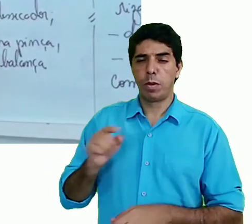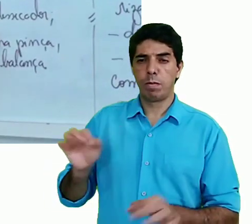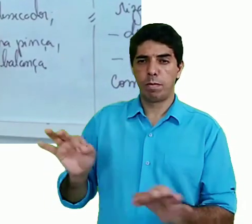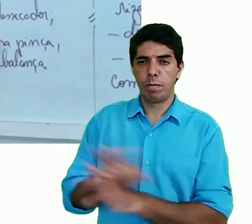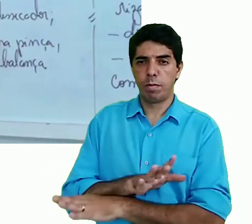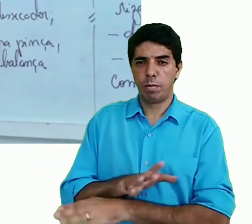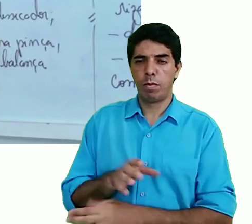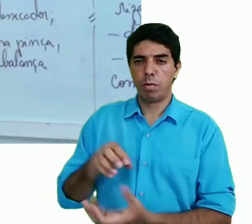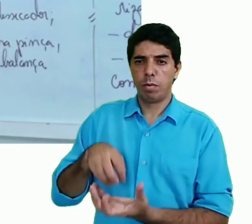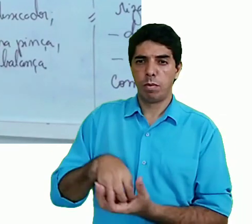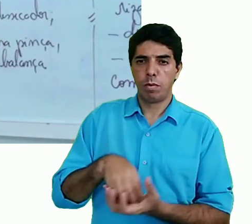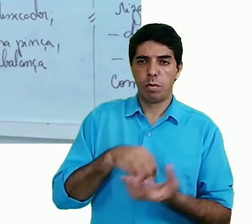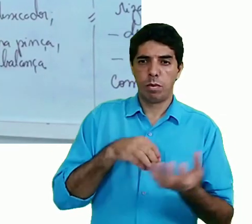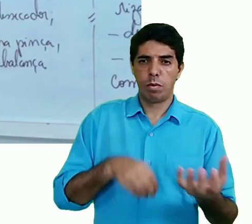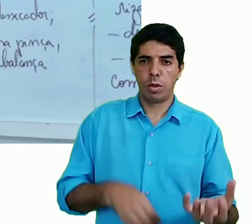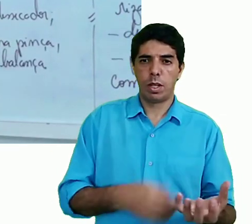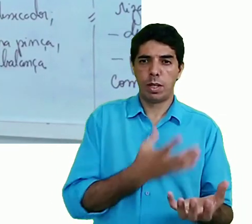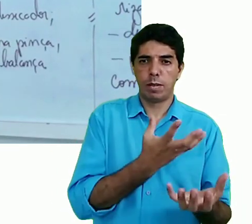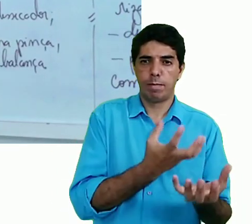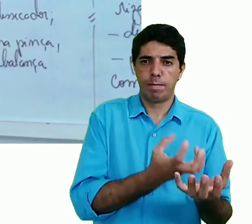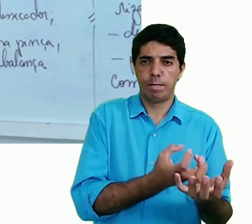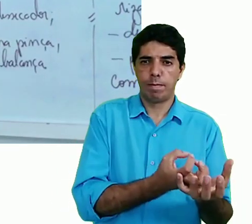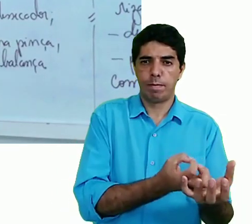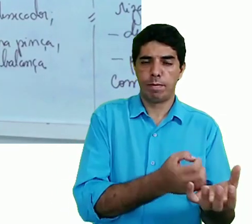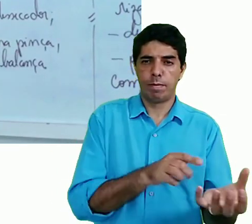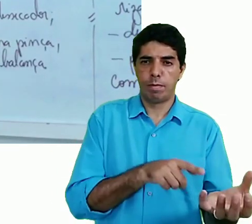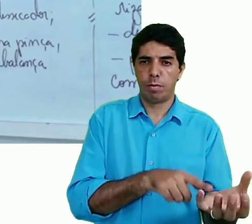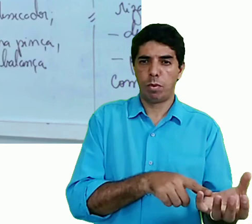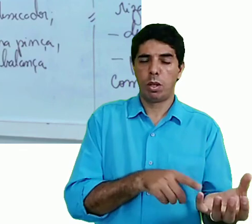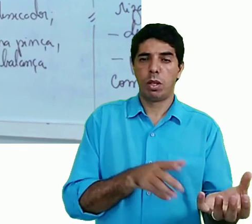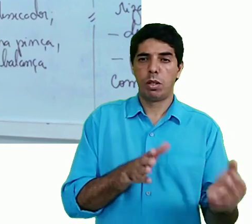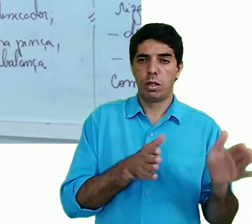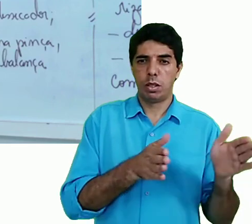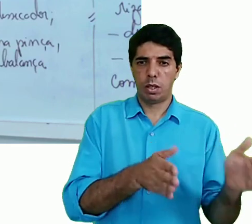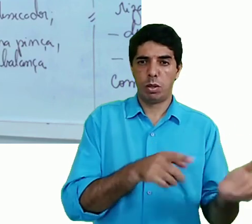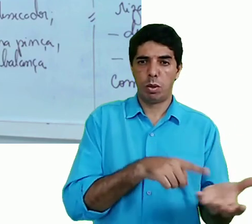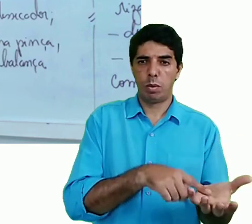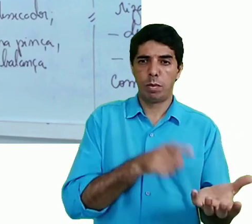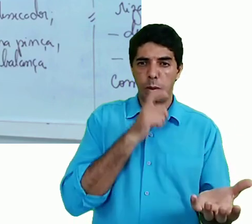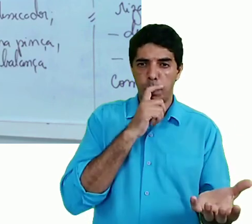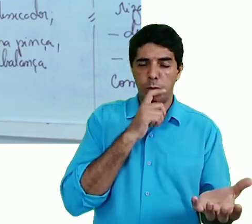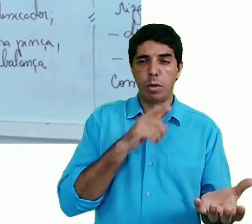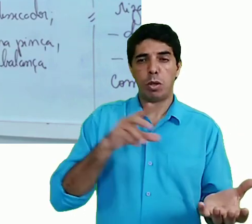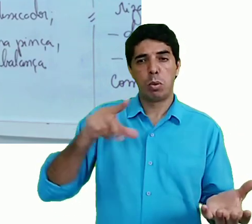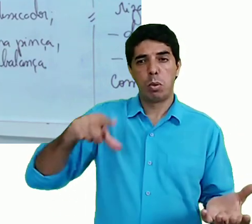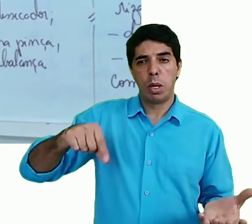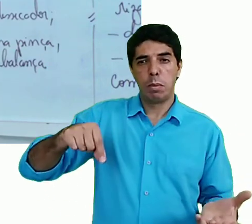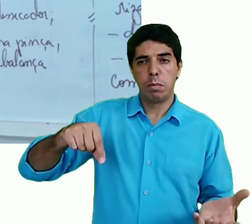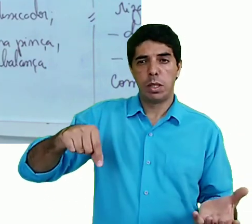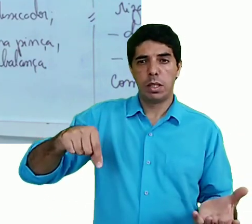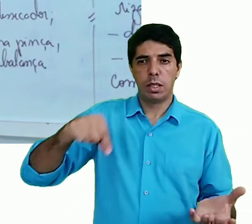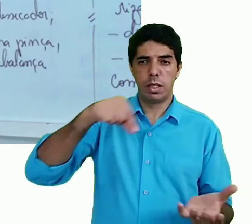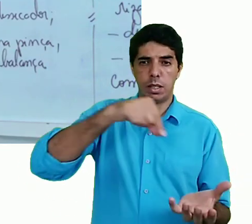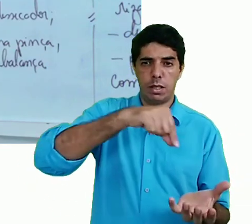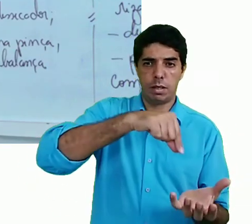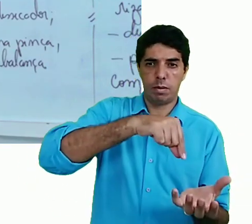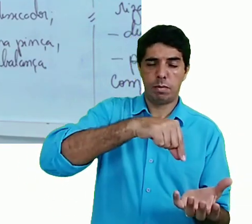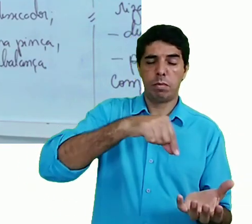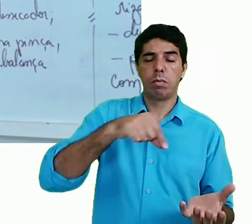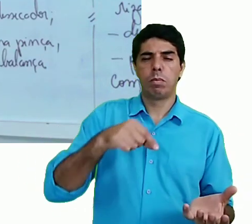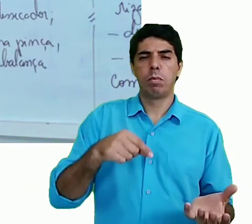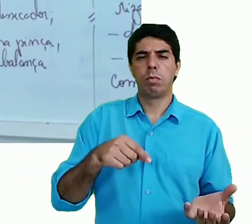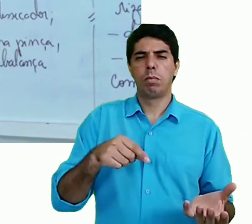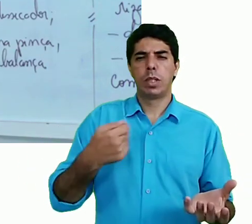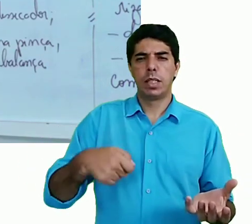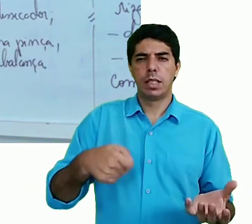para o dissecador, tá? Para que ele possa esfriar. E aí, com o auxílio de uma pinça ou de uma garra de